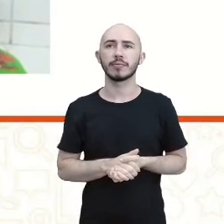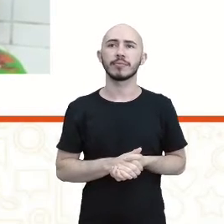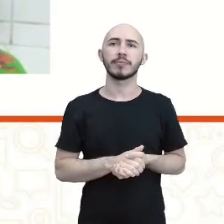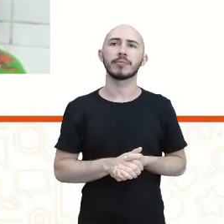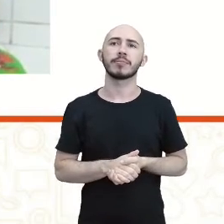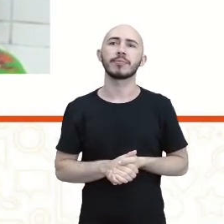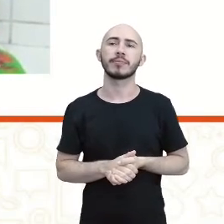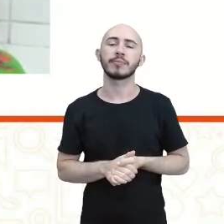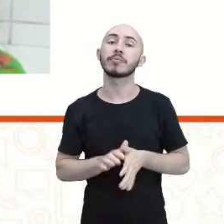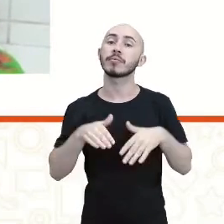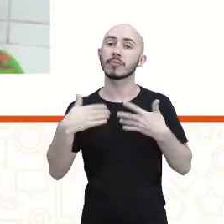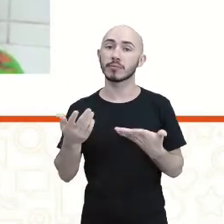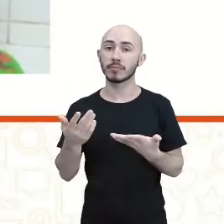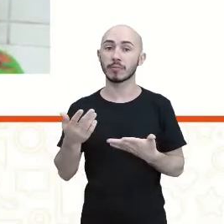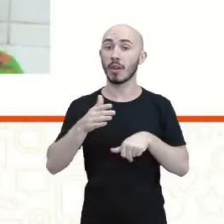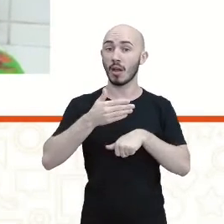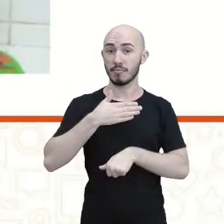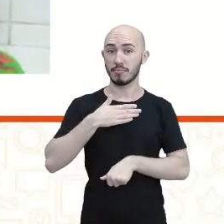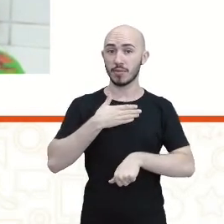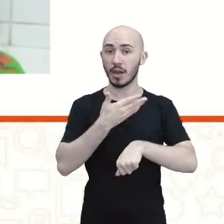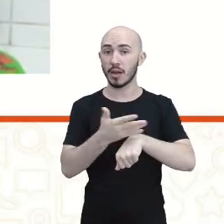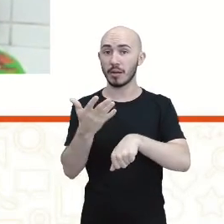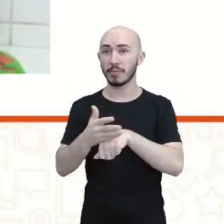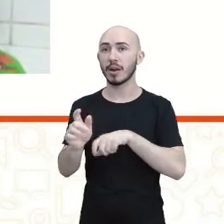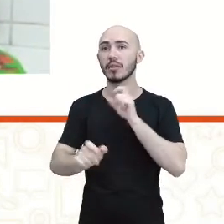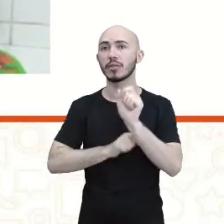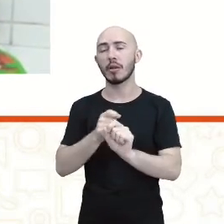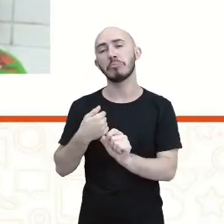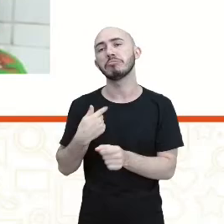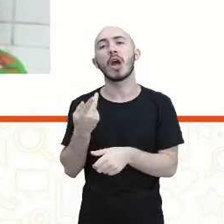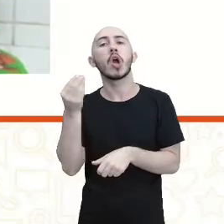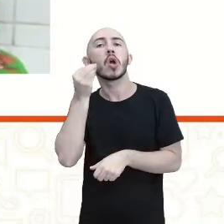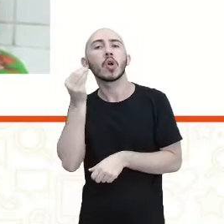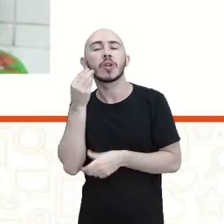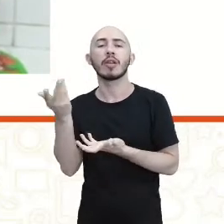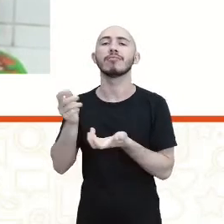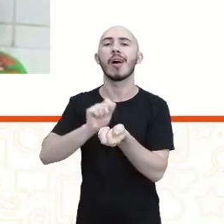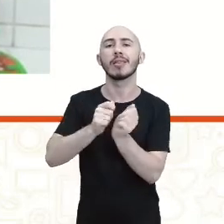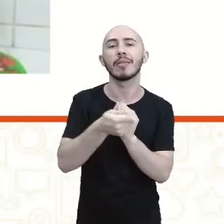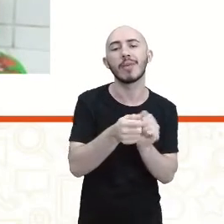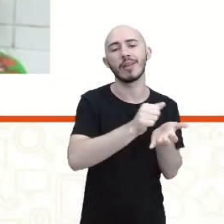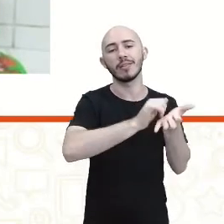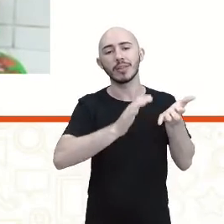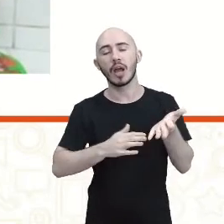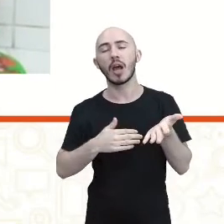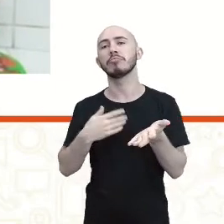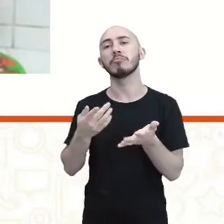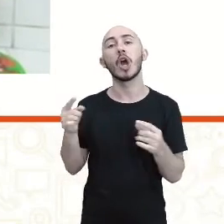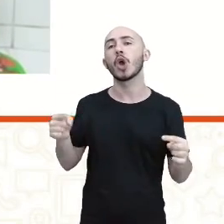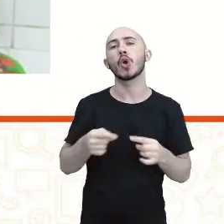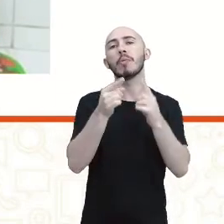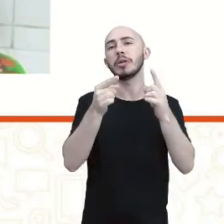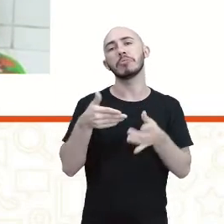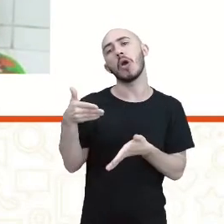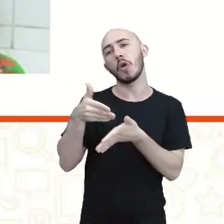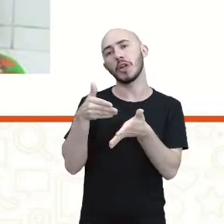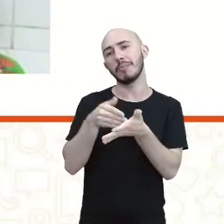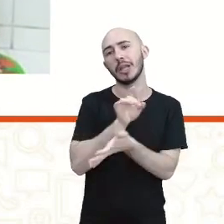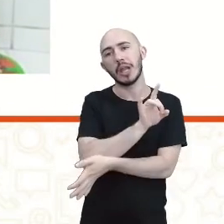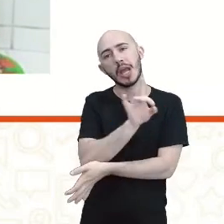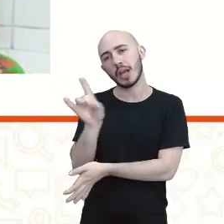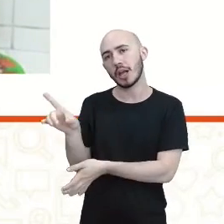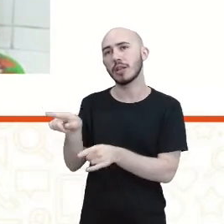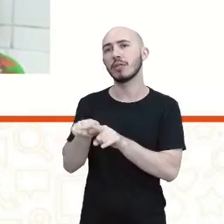peculiaridades. Na minha prática, eu busco adaptar atividades de acordo com os limites e potencialidades do